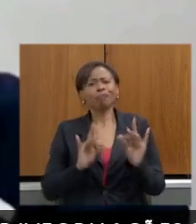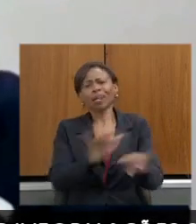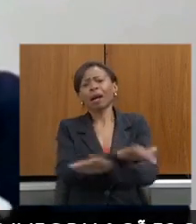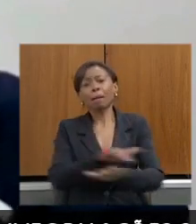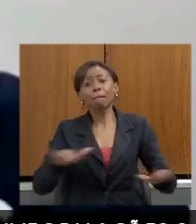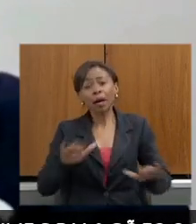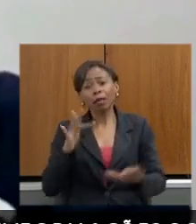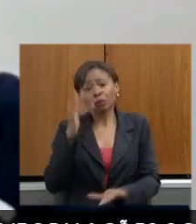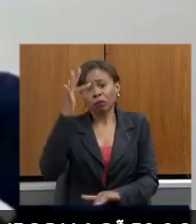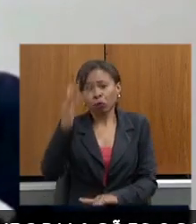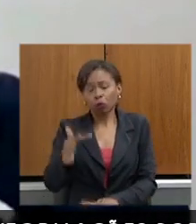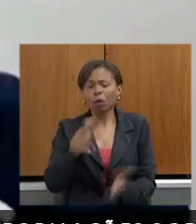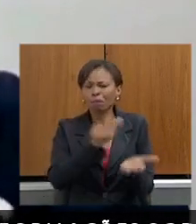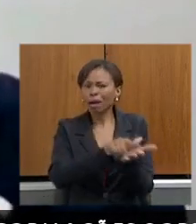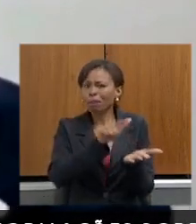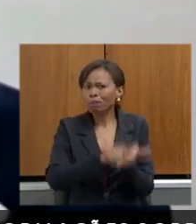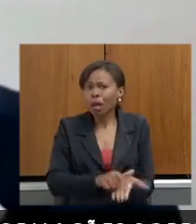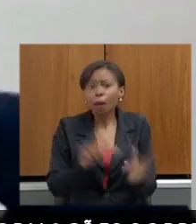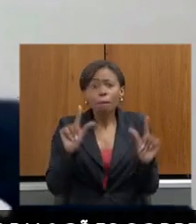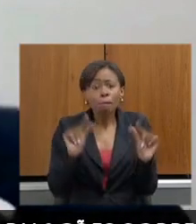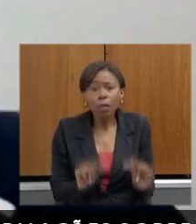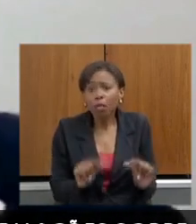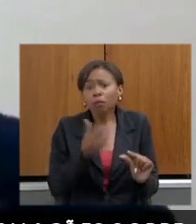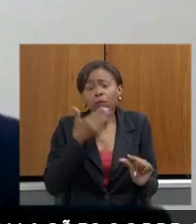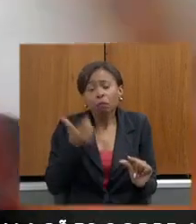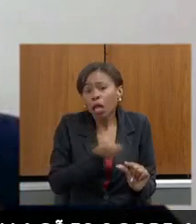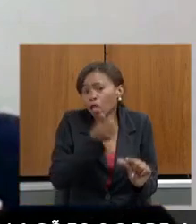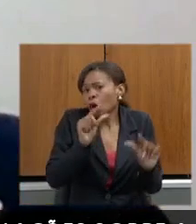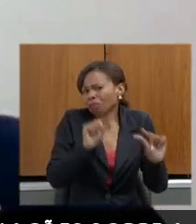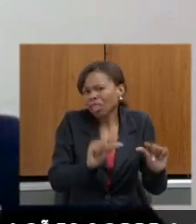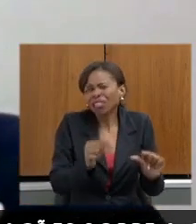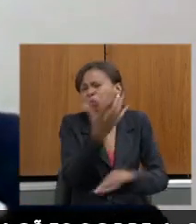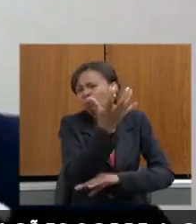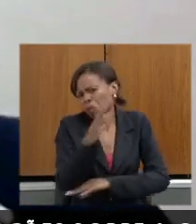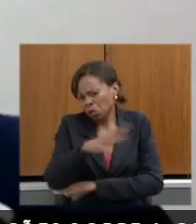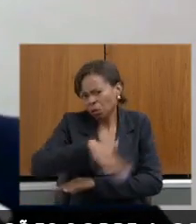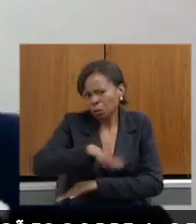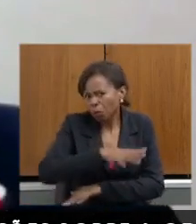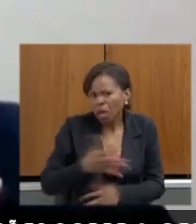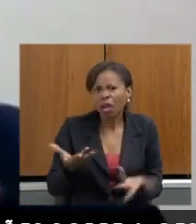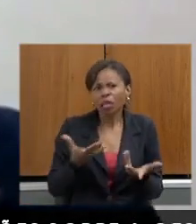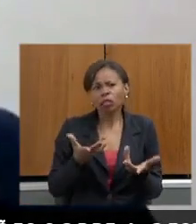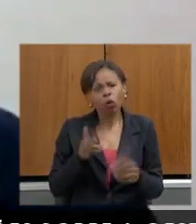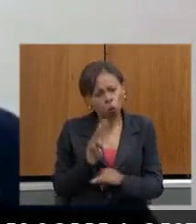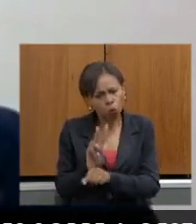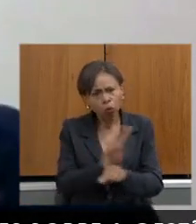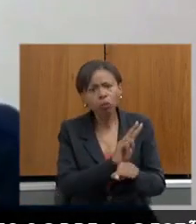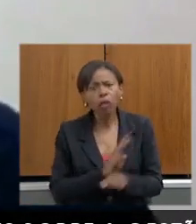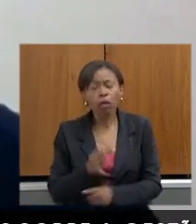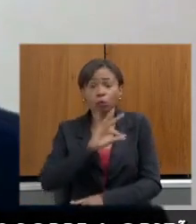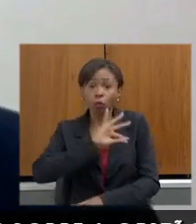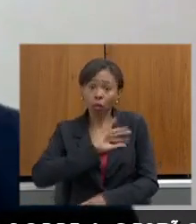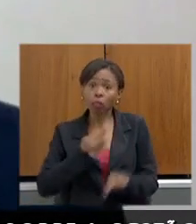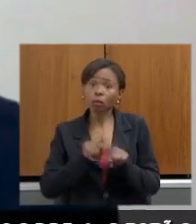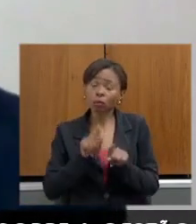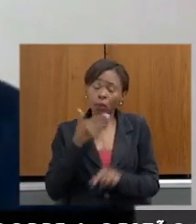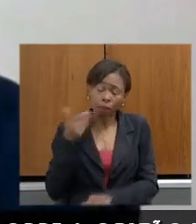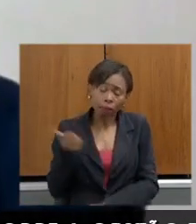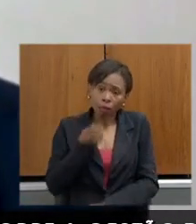é e quanto menos papéis melhor melhor para o meio ambiente melhor para os policiais outra coisa